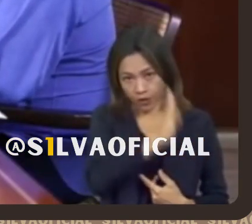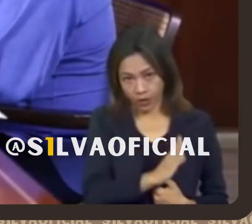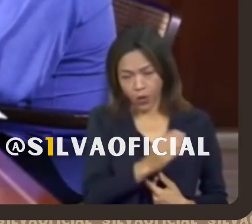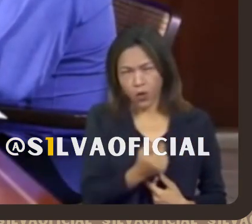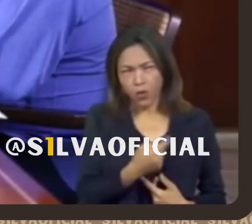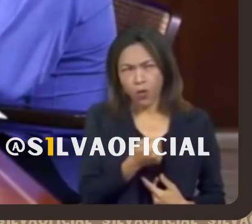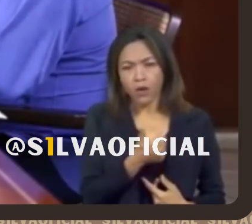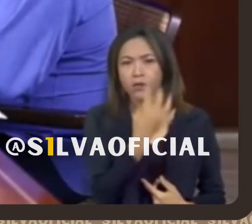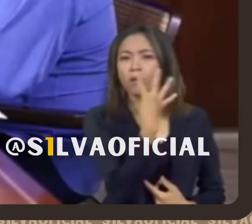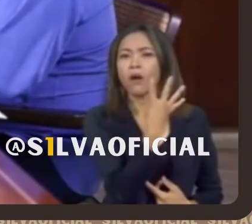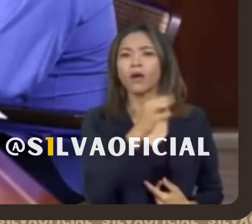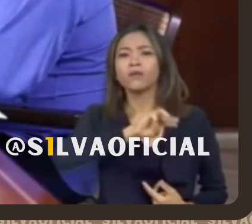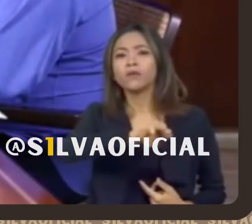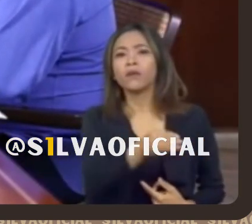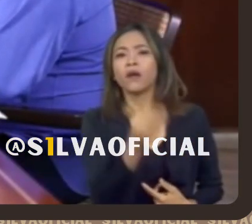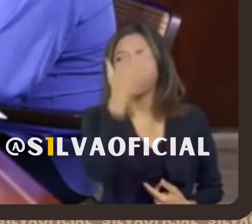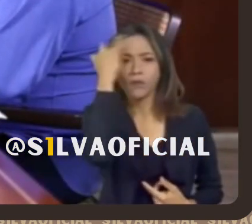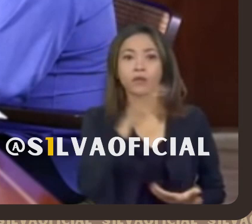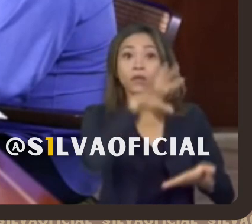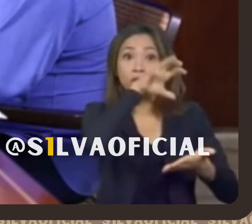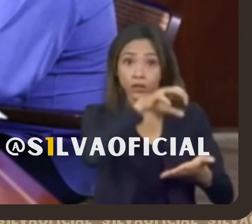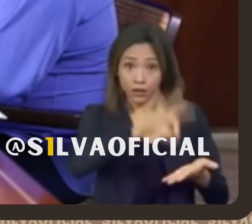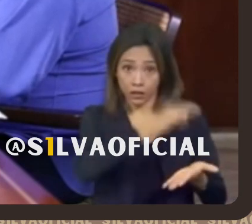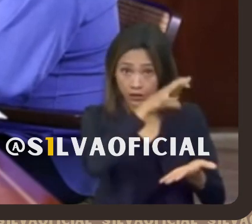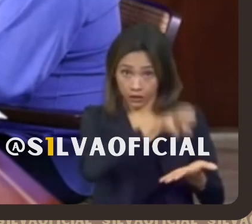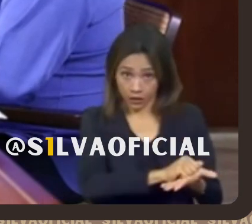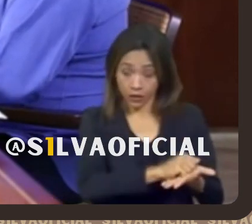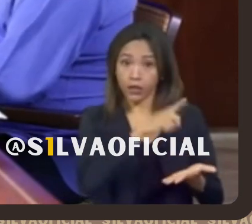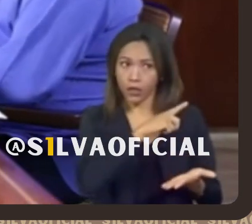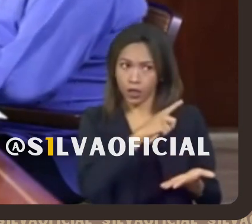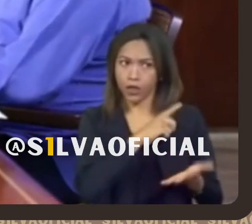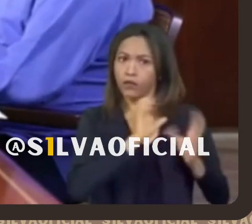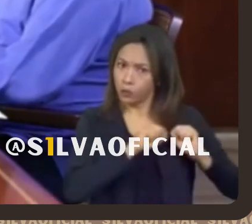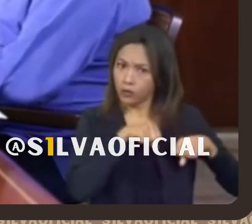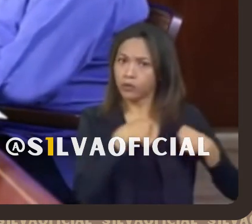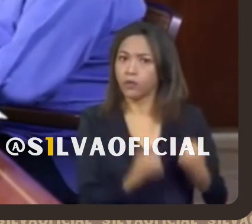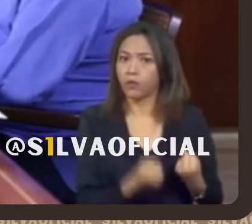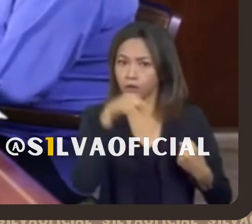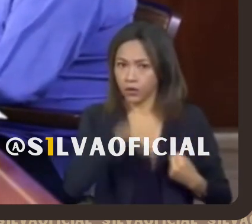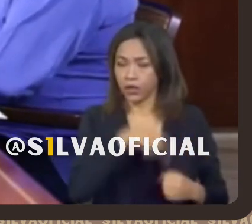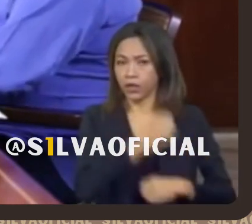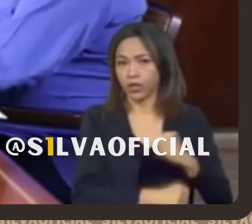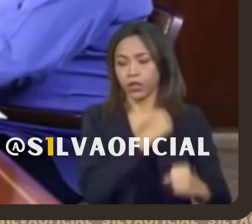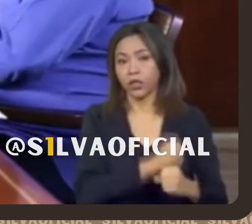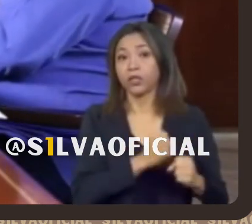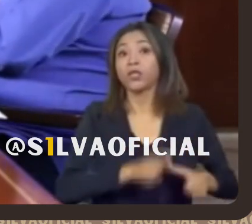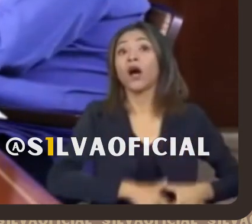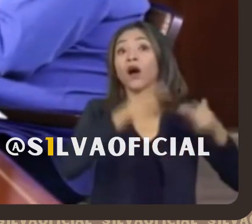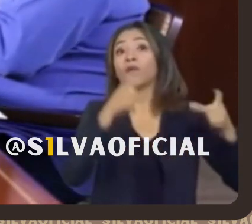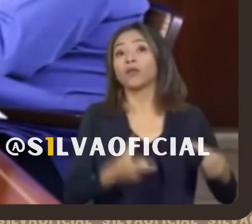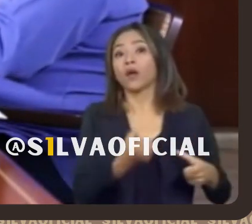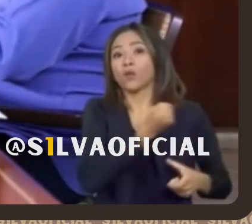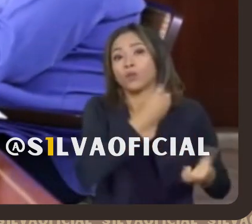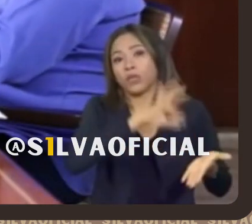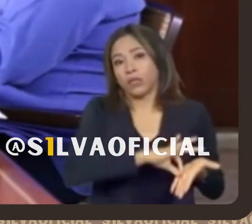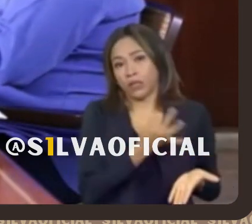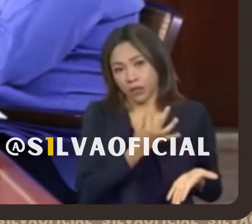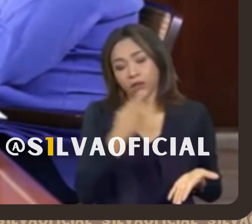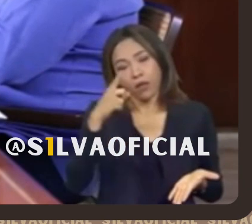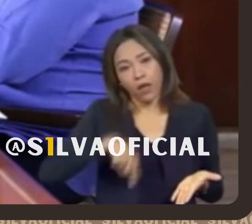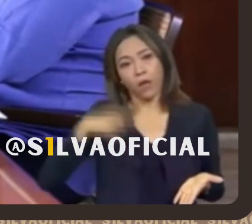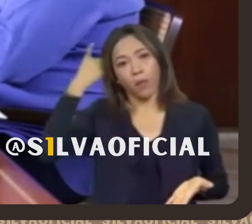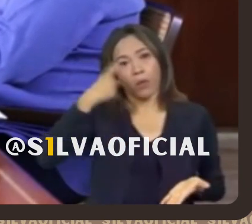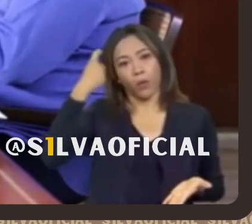pessoas inscritas no ENEM show houve um esforço Inicial esse ano pra gente ampliar o número de inscritos porque essa é uma grande preocupação do presidente